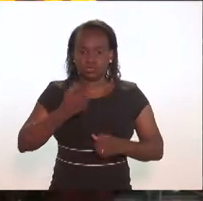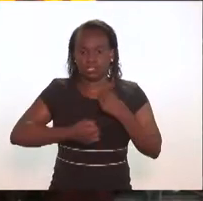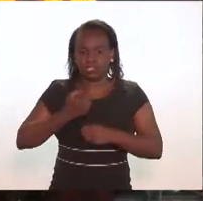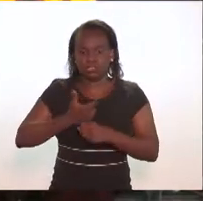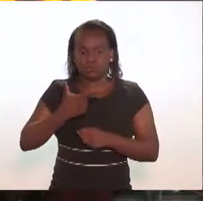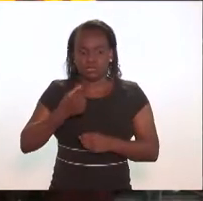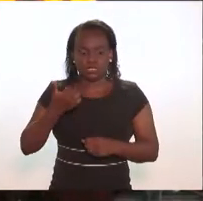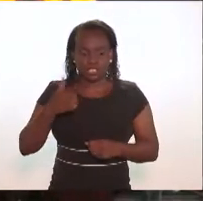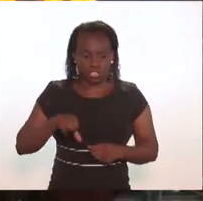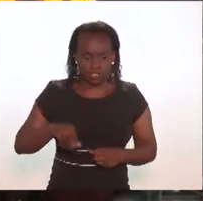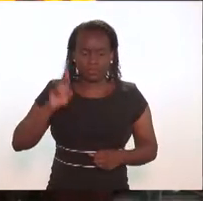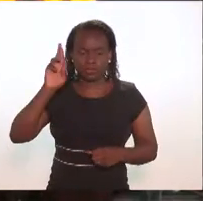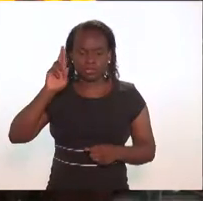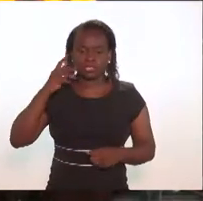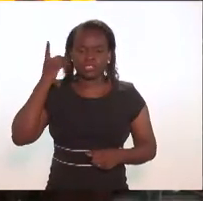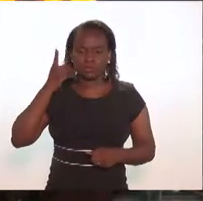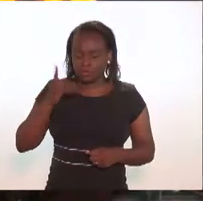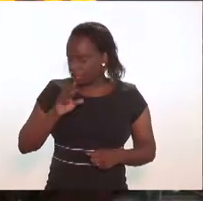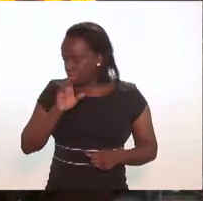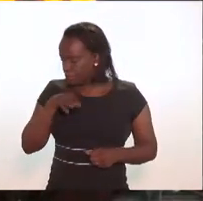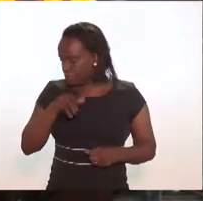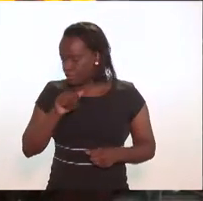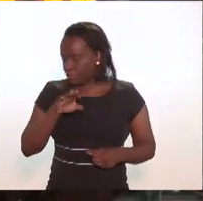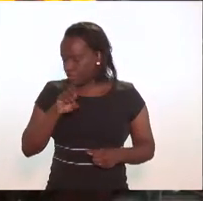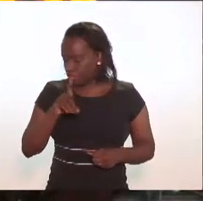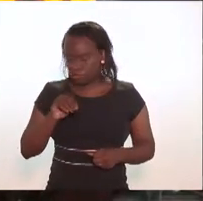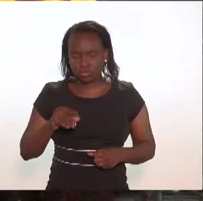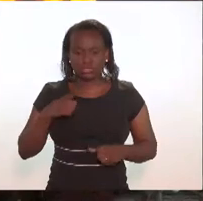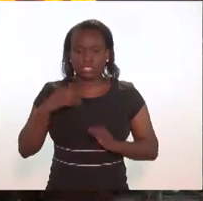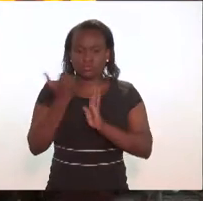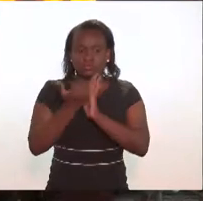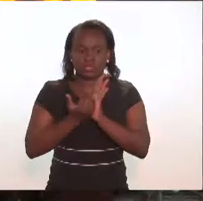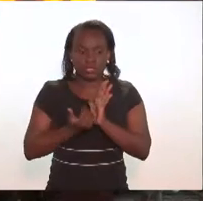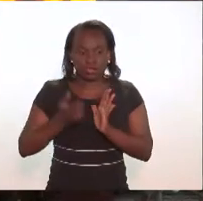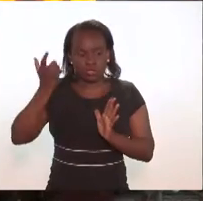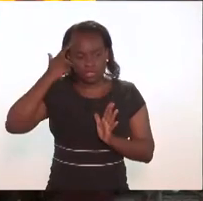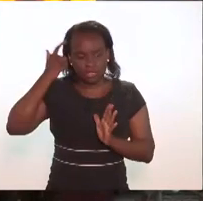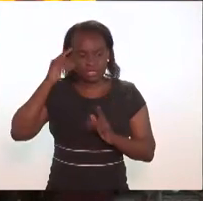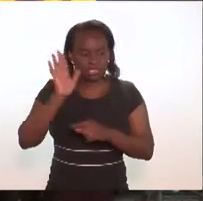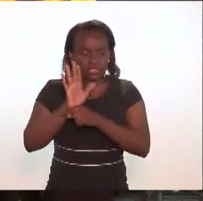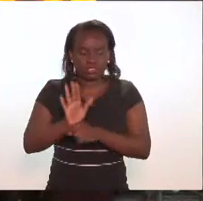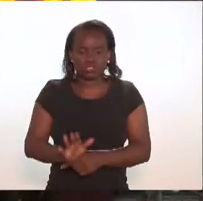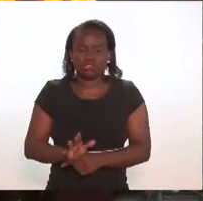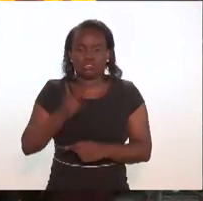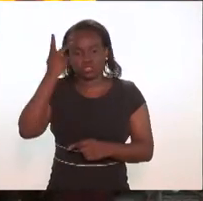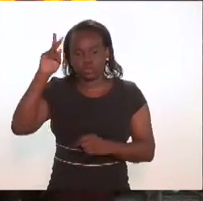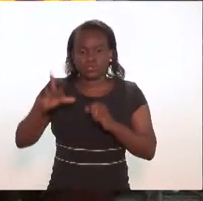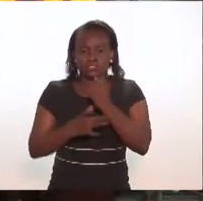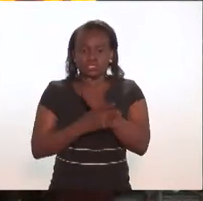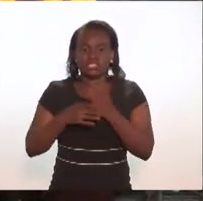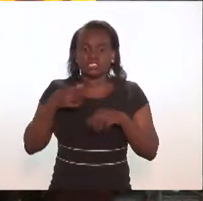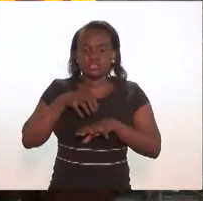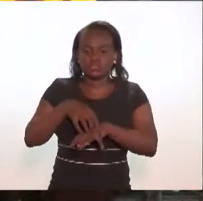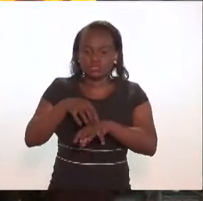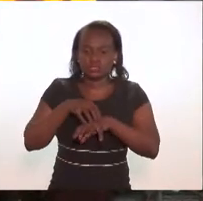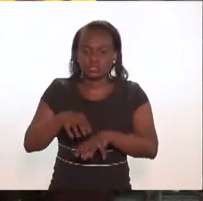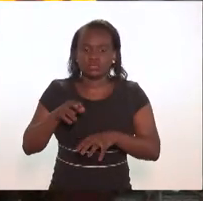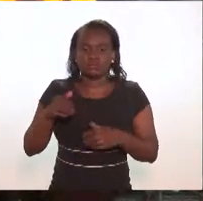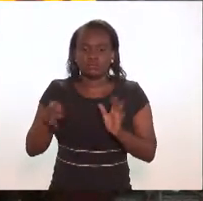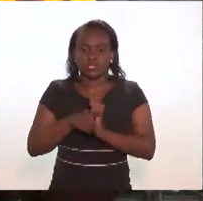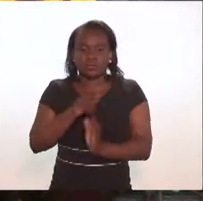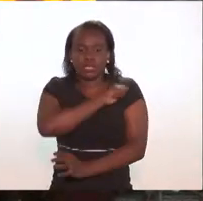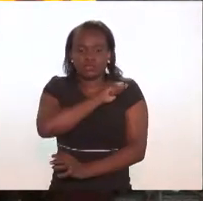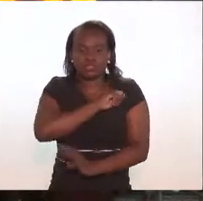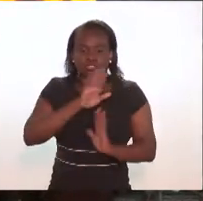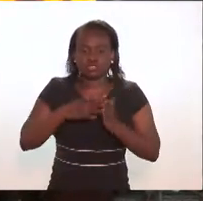19, de autoria do deputado Carlos Macedo, que institui o programa de conscientização sobre segurança nos transportes públicos para os alunos de